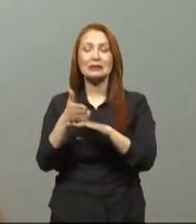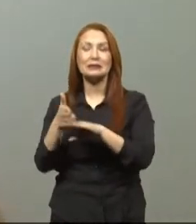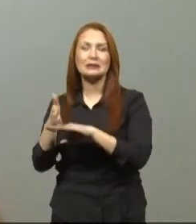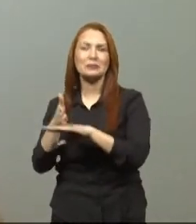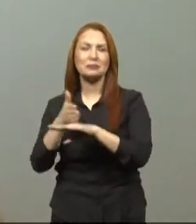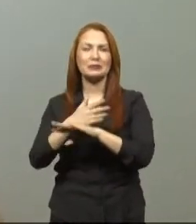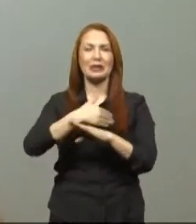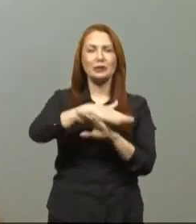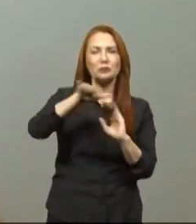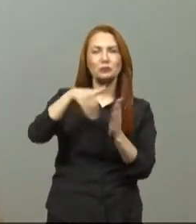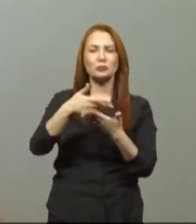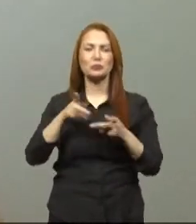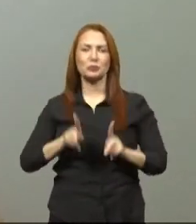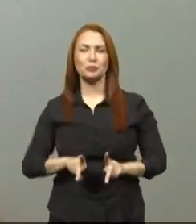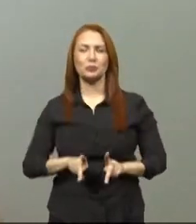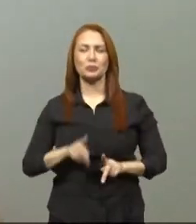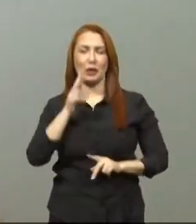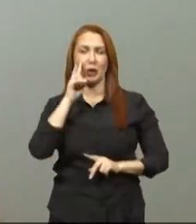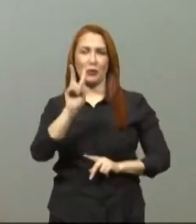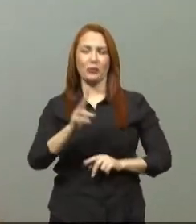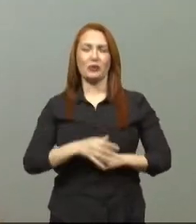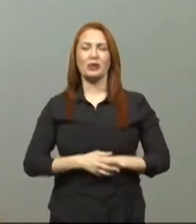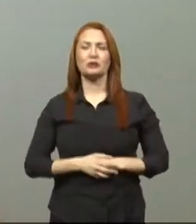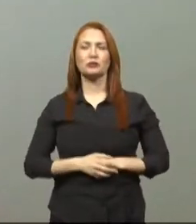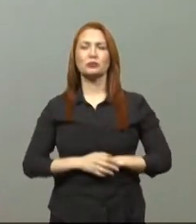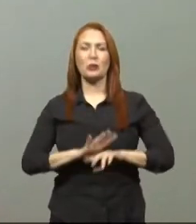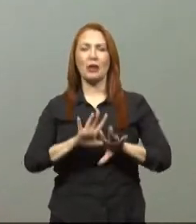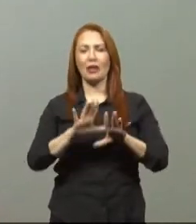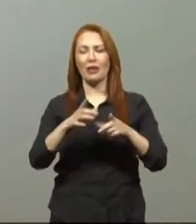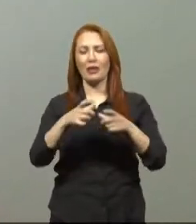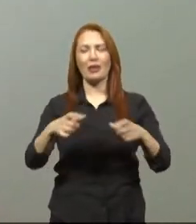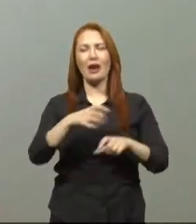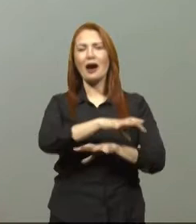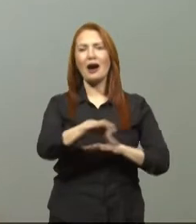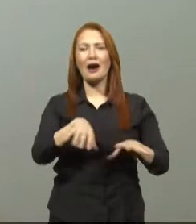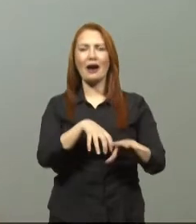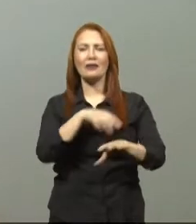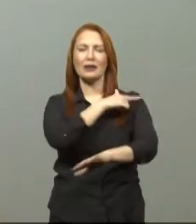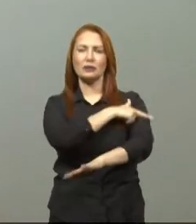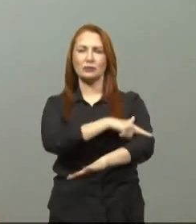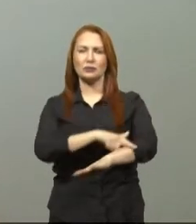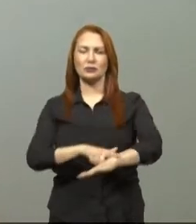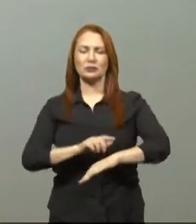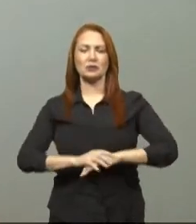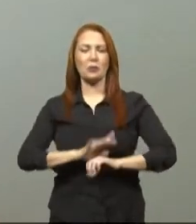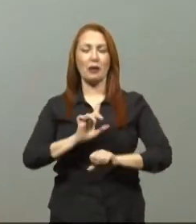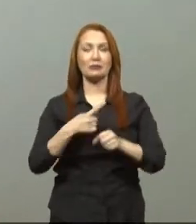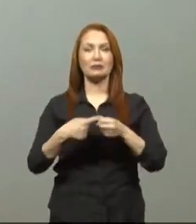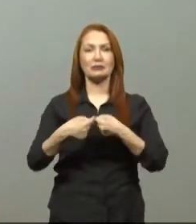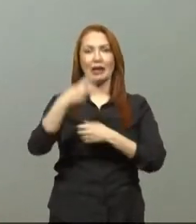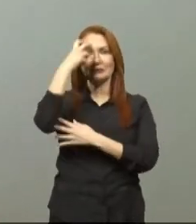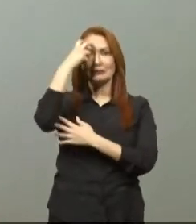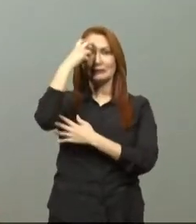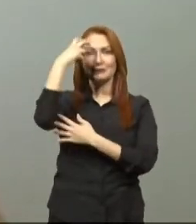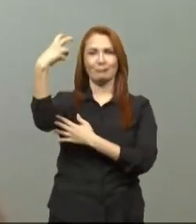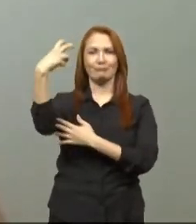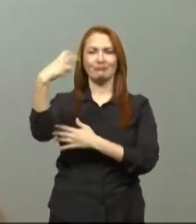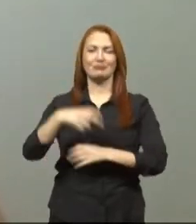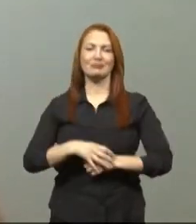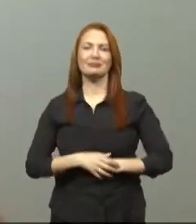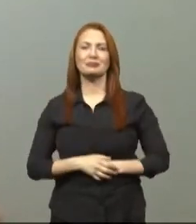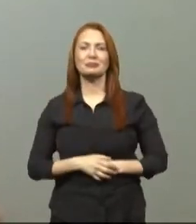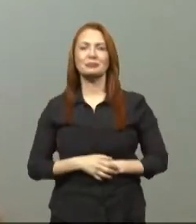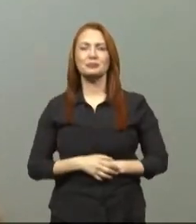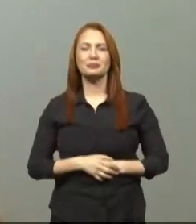Eu vejo, principalmente na área da educação, as cidades inteligentes do ponto de vista da educação, e